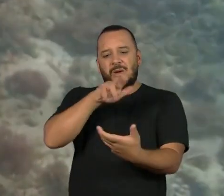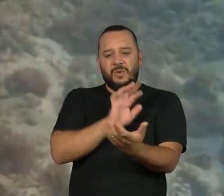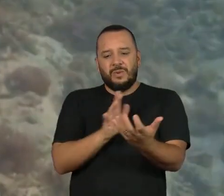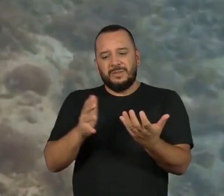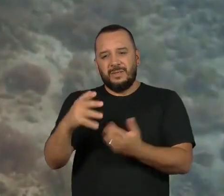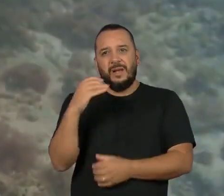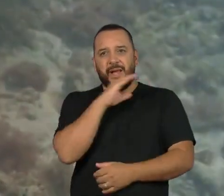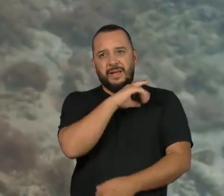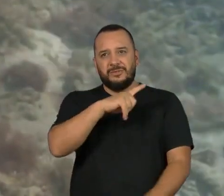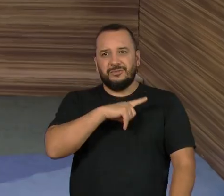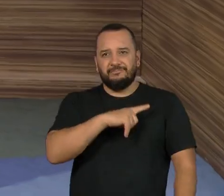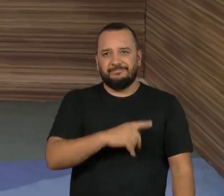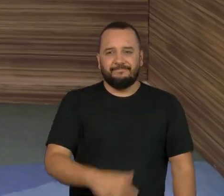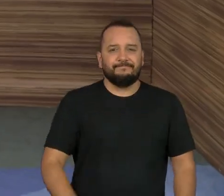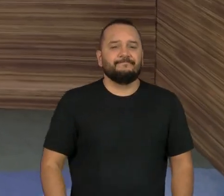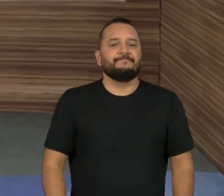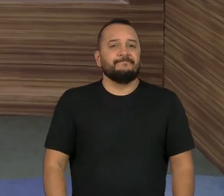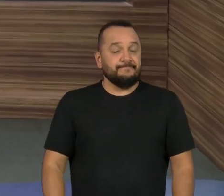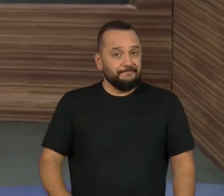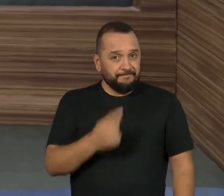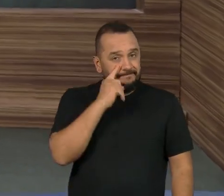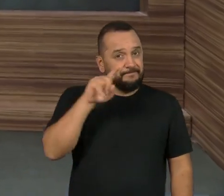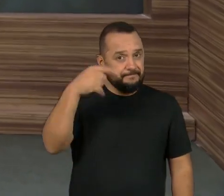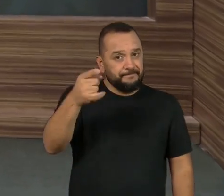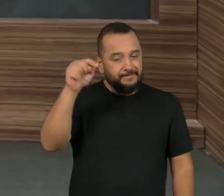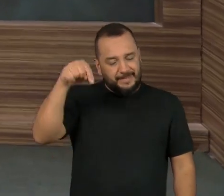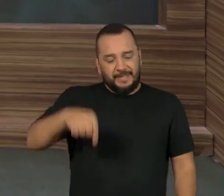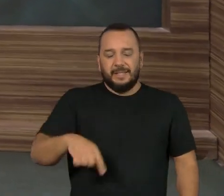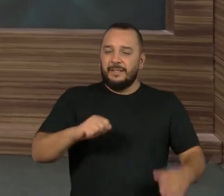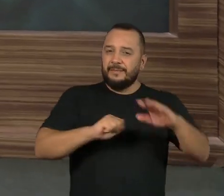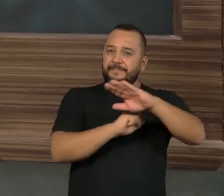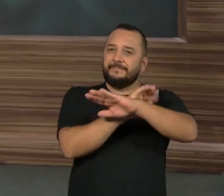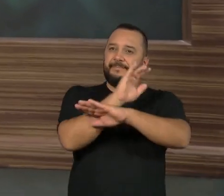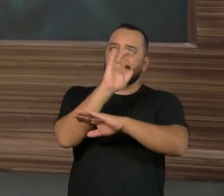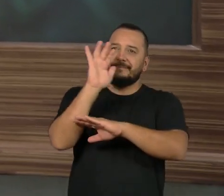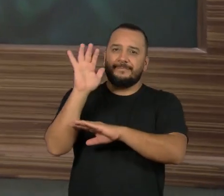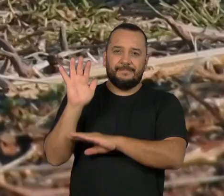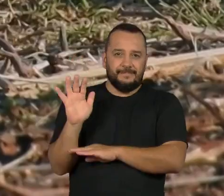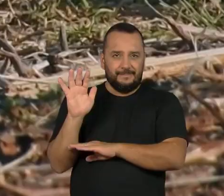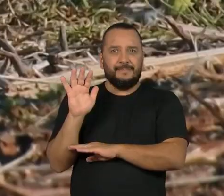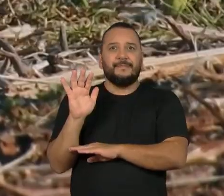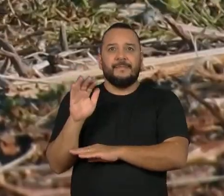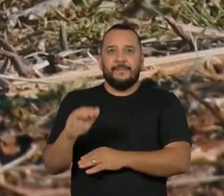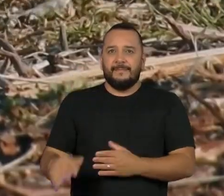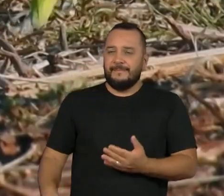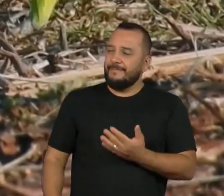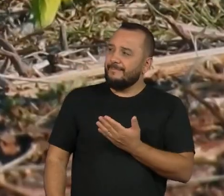oceanos. Você acompanha logo mais aqui no Repórter Eco.